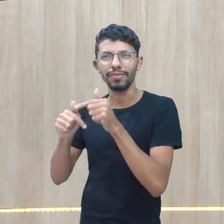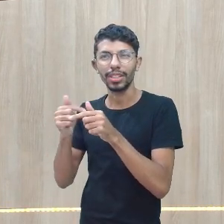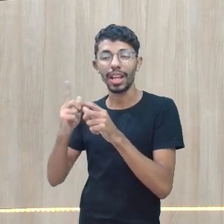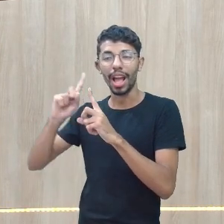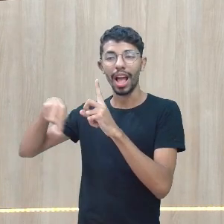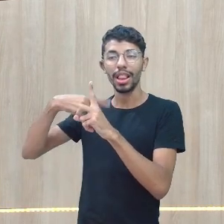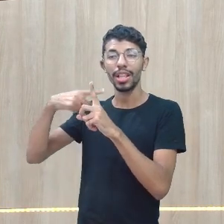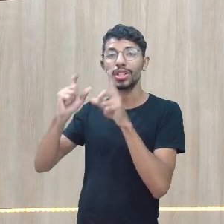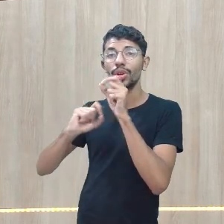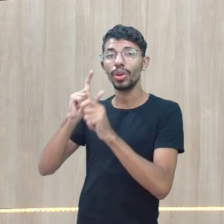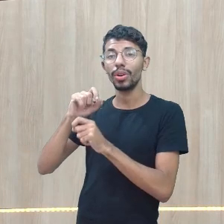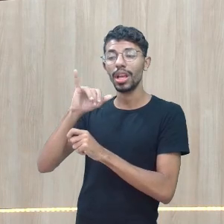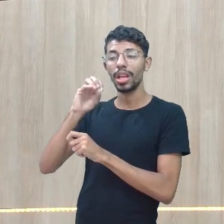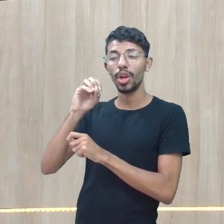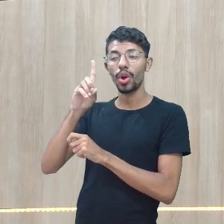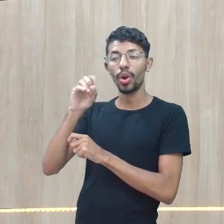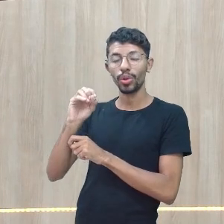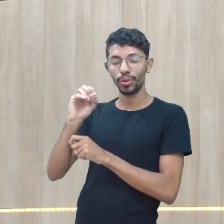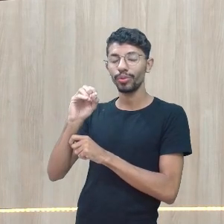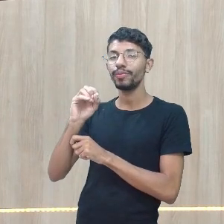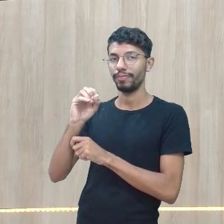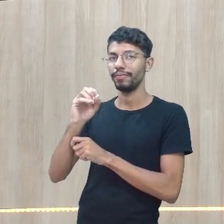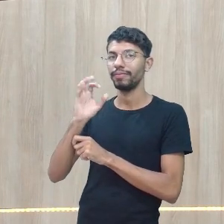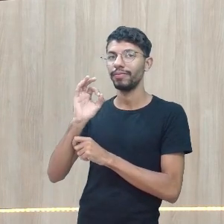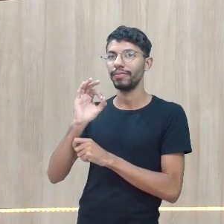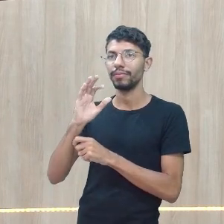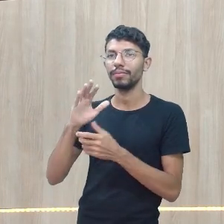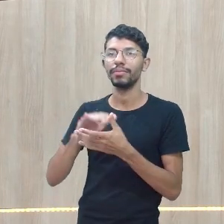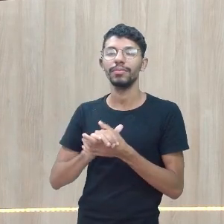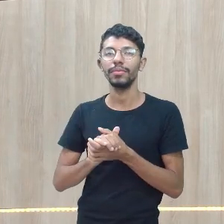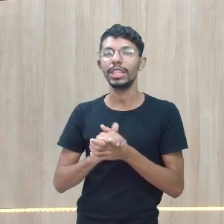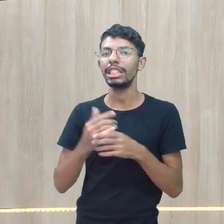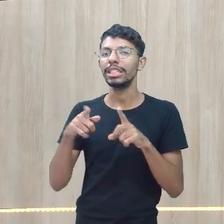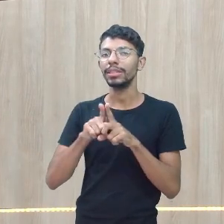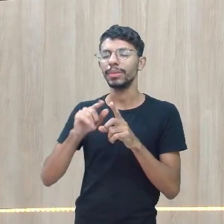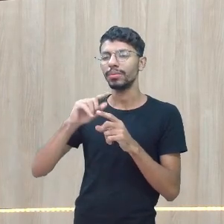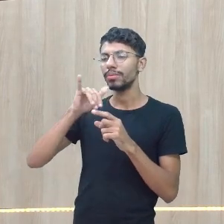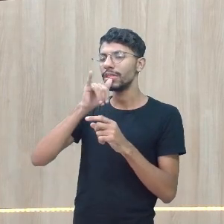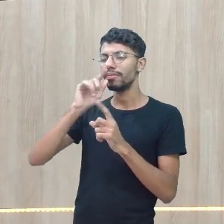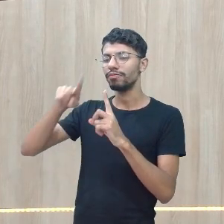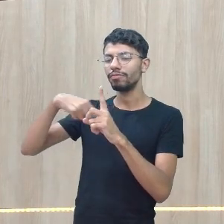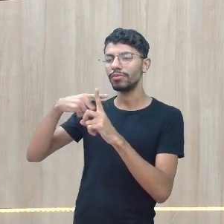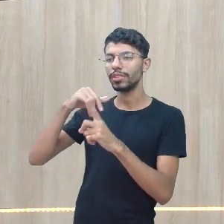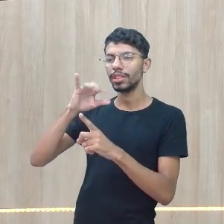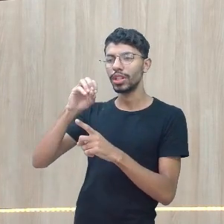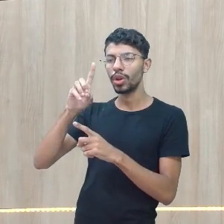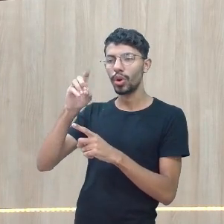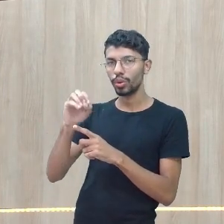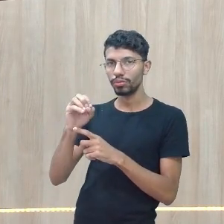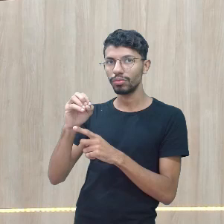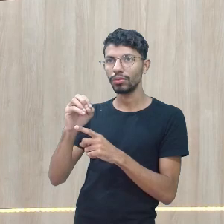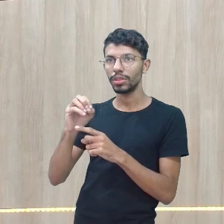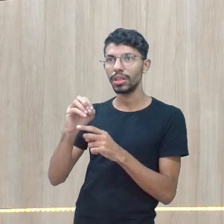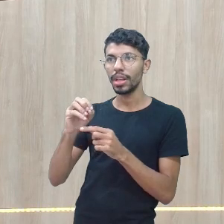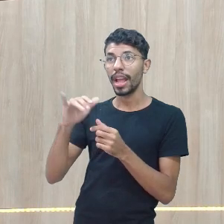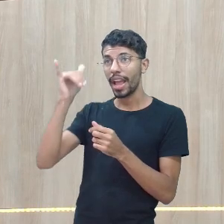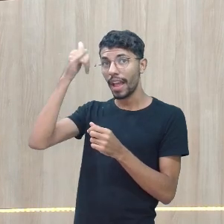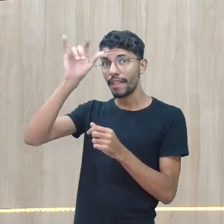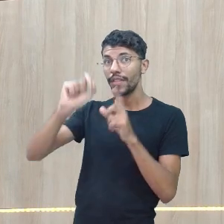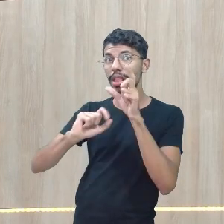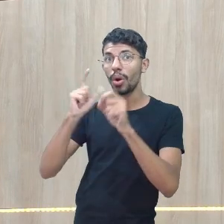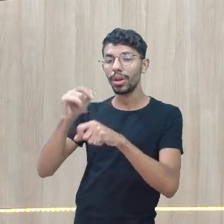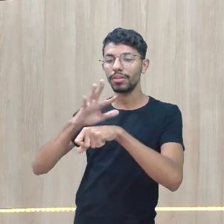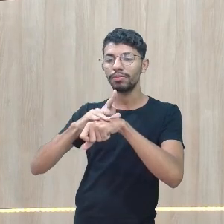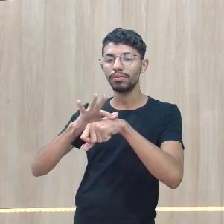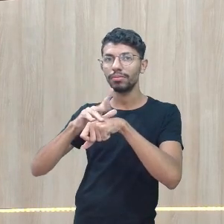né? Ele não está presente, então ele vai ter que ser adicionado, e quando é adicionado essa pequena porção de iodo, vai evitar uma série de